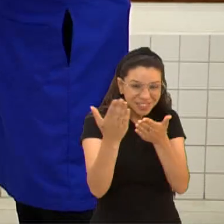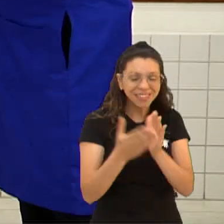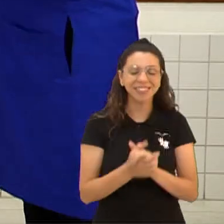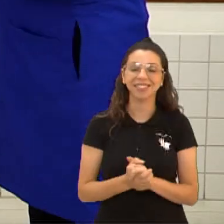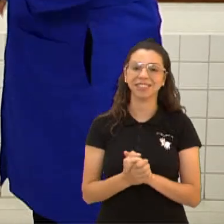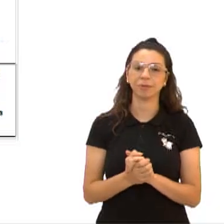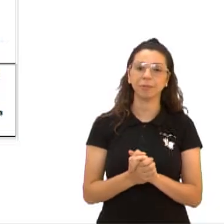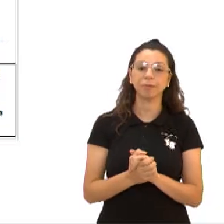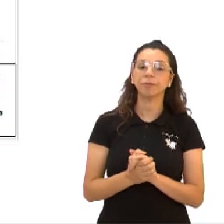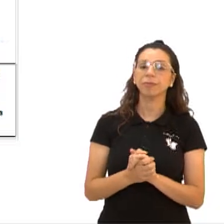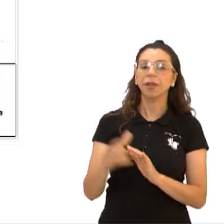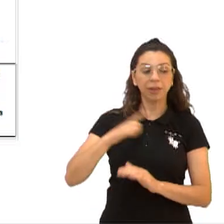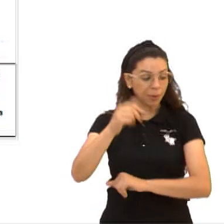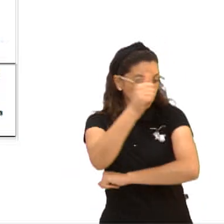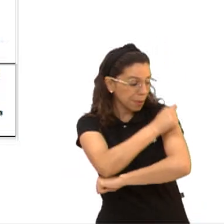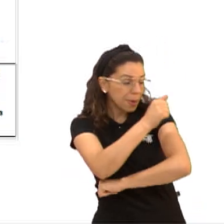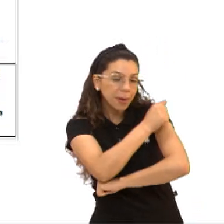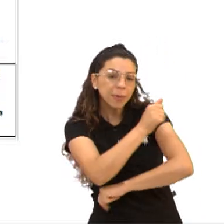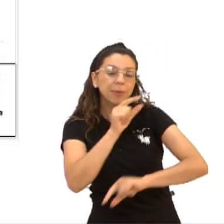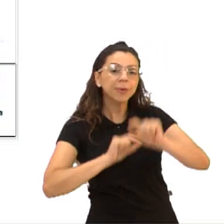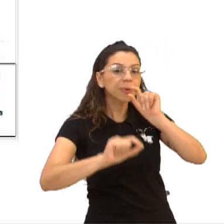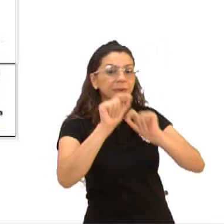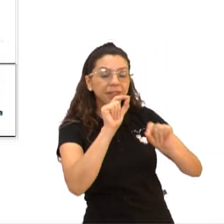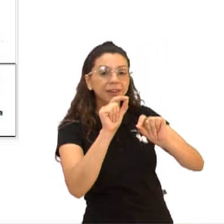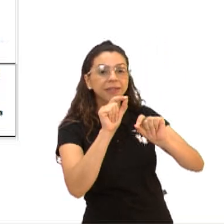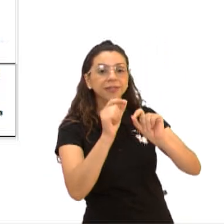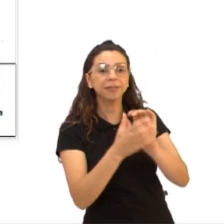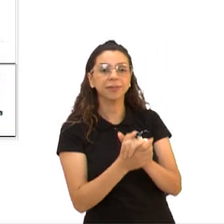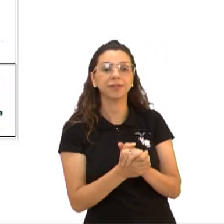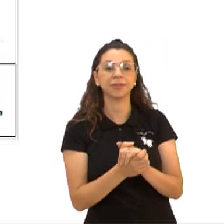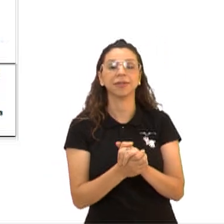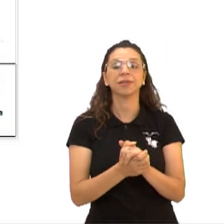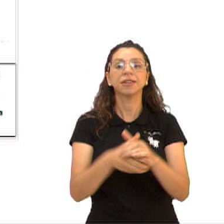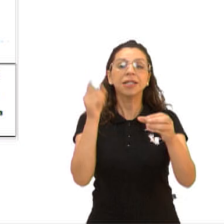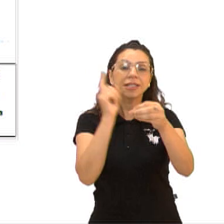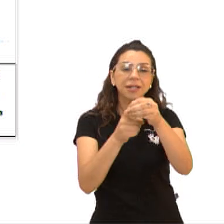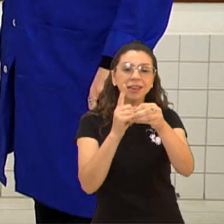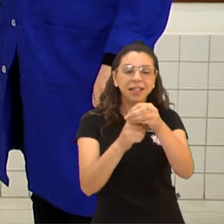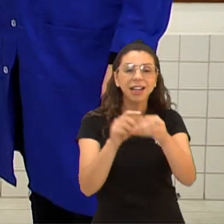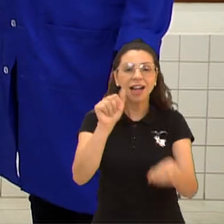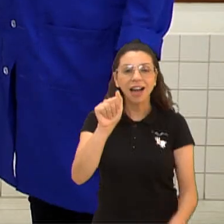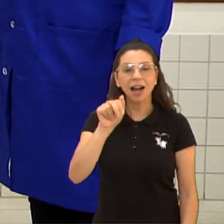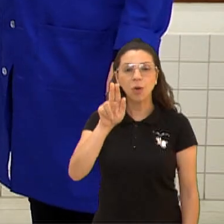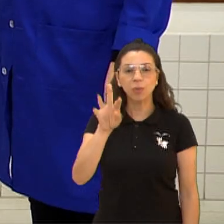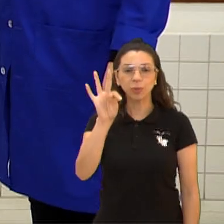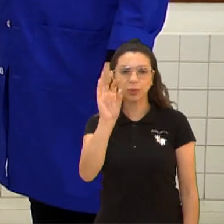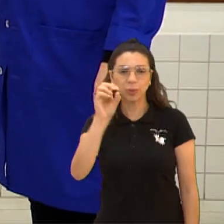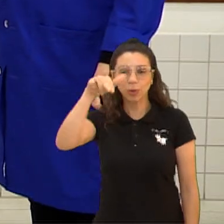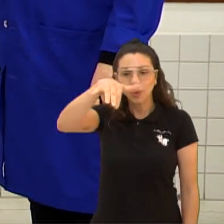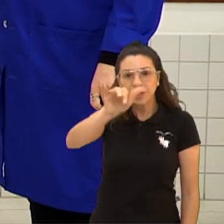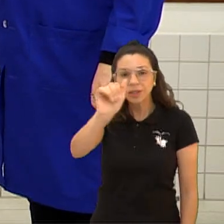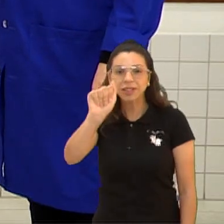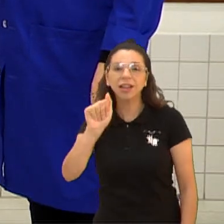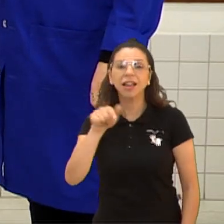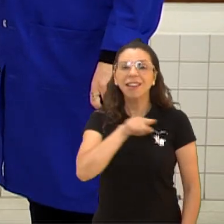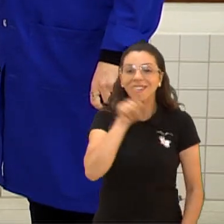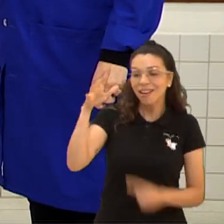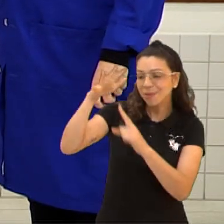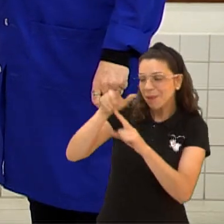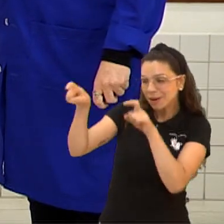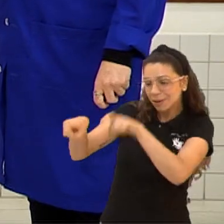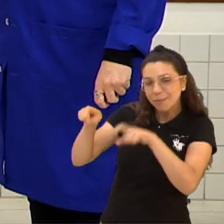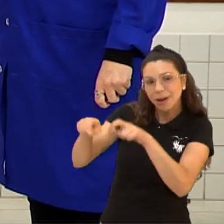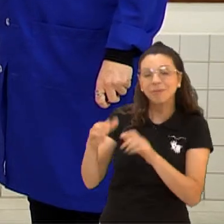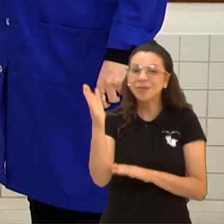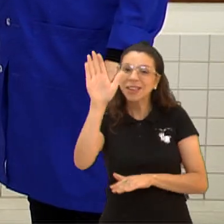mapinha. Temos um aluninho aqui também, um aluno que é de Autônia, interior do Paraná. Bem-vindo, chama a família,